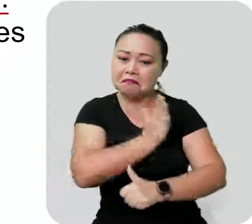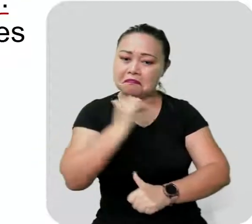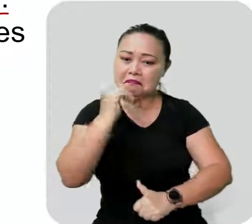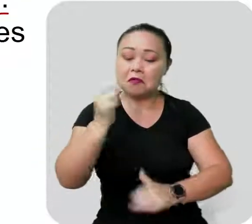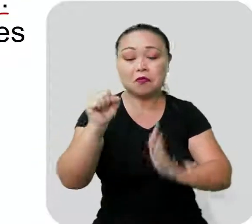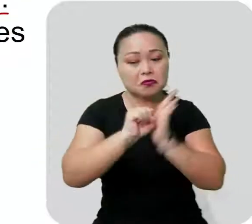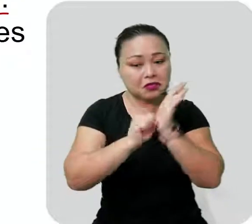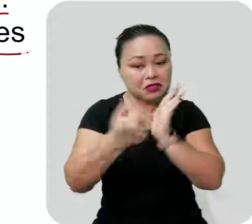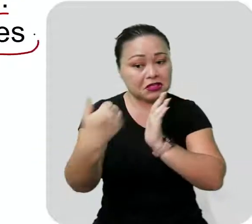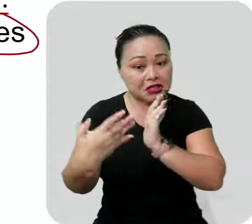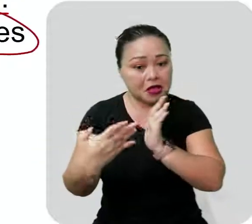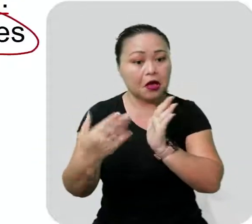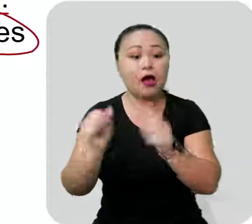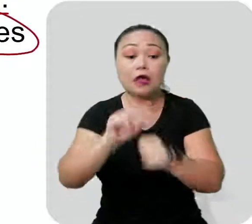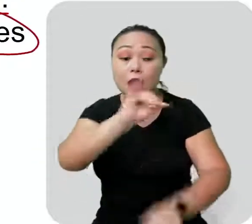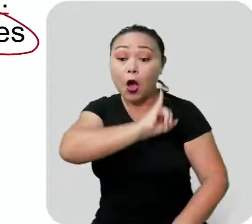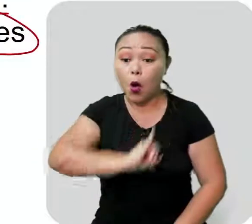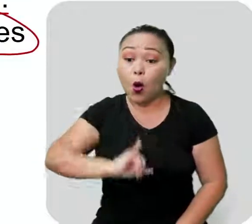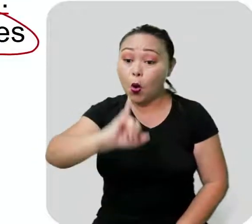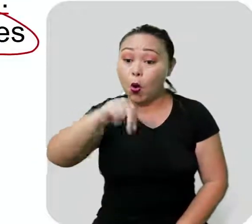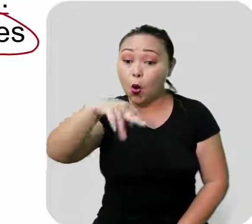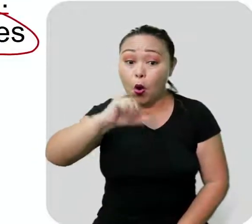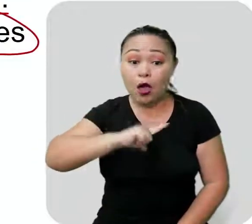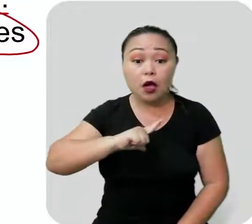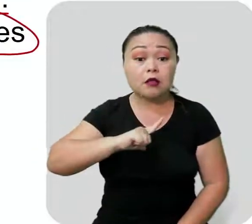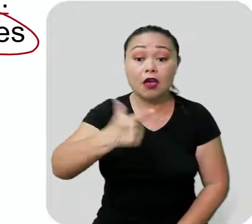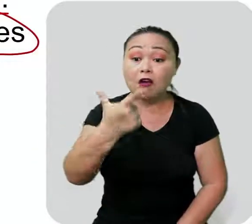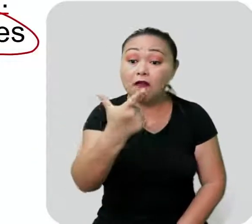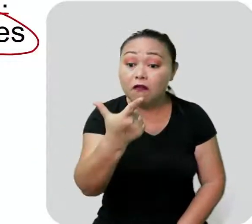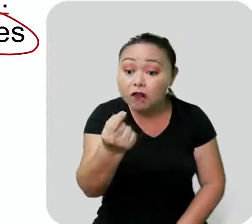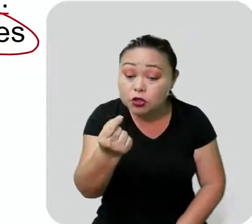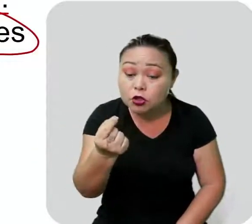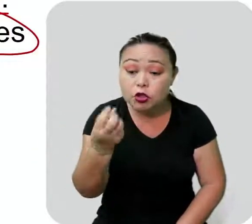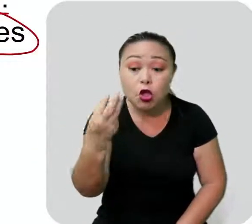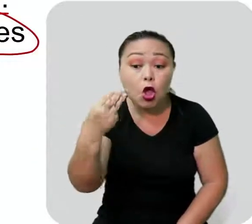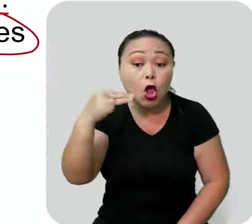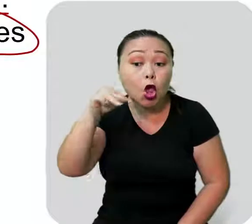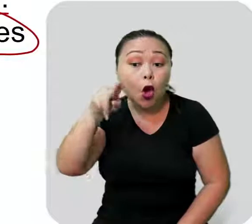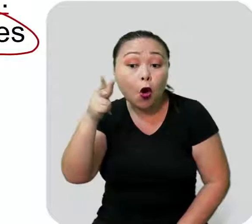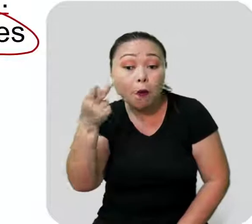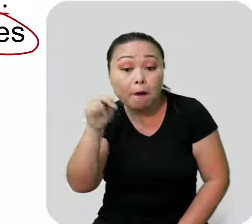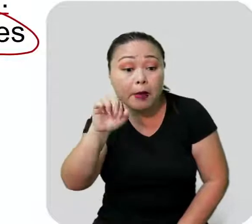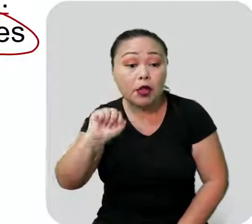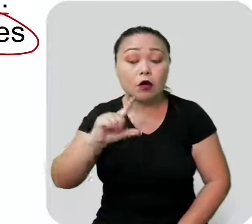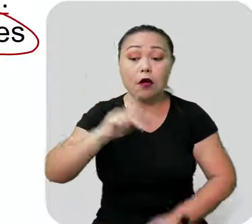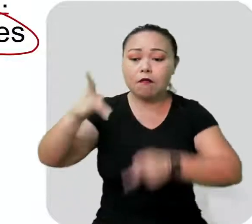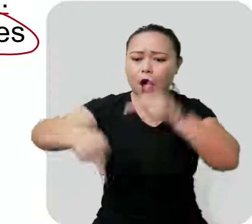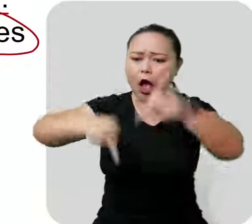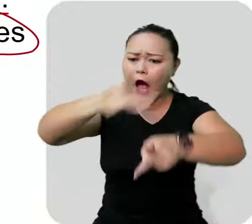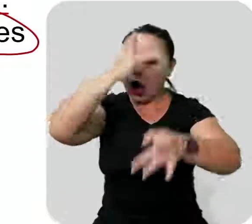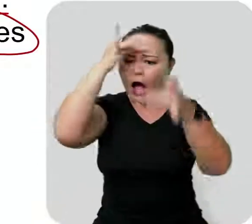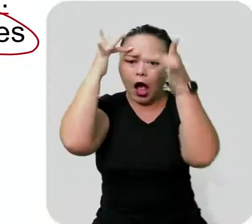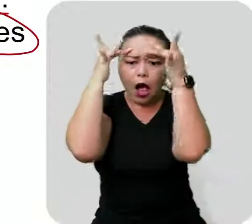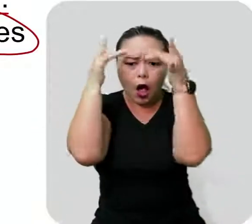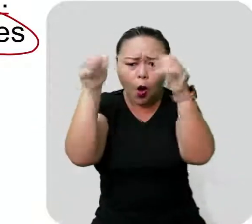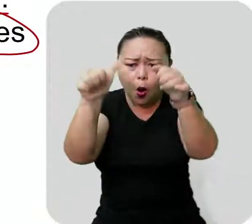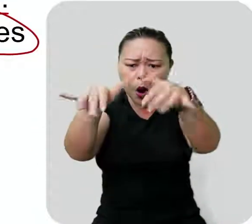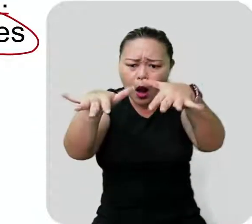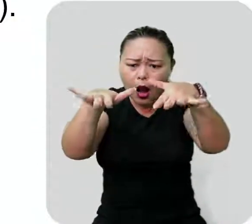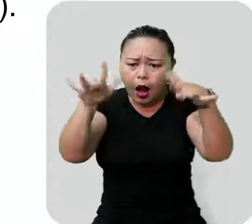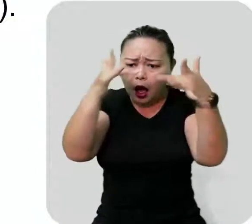império like chegou api 20 20 milhões de habitantes a